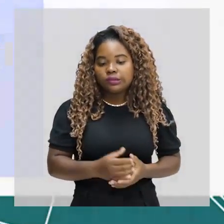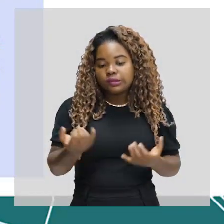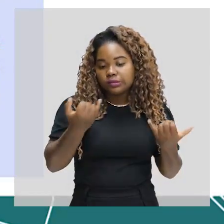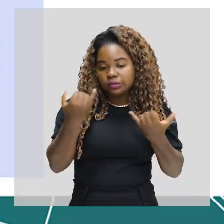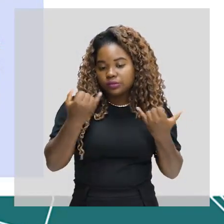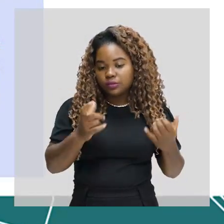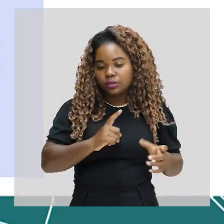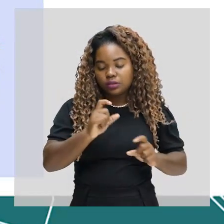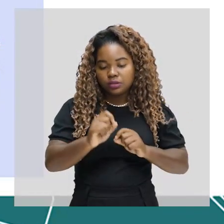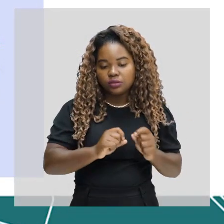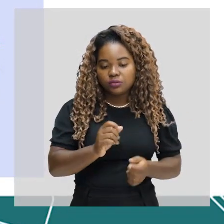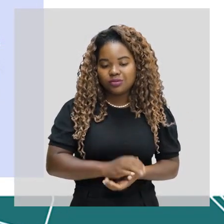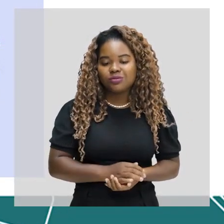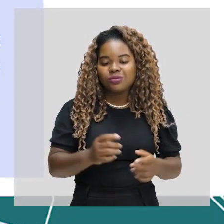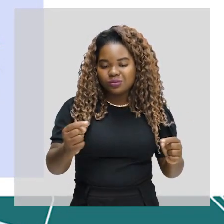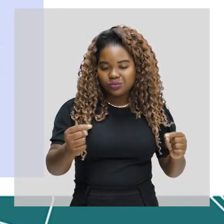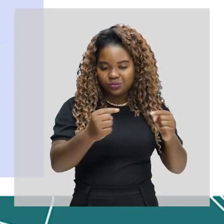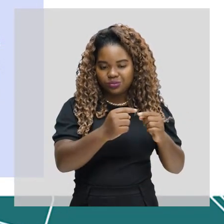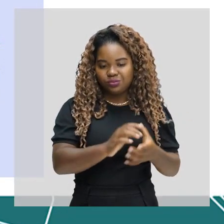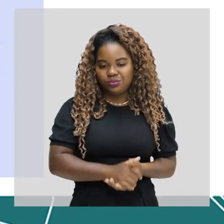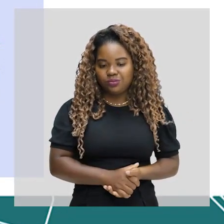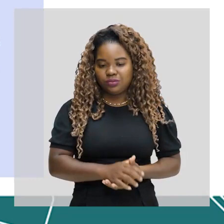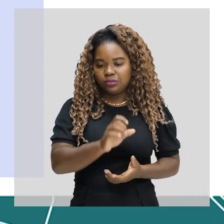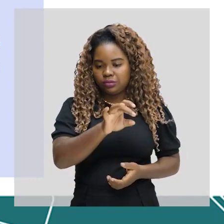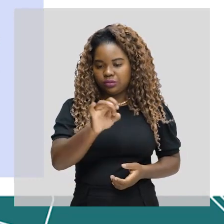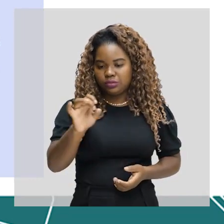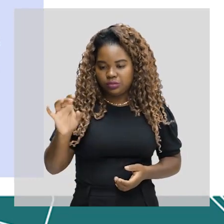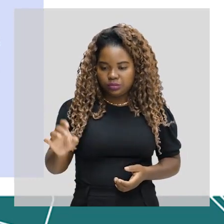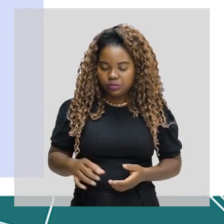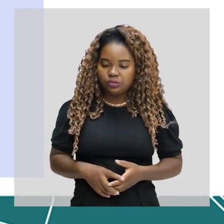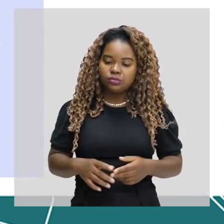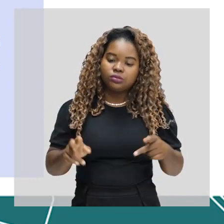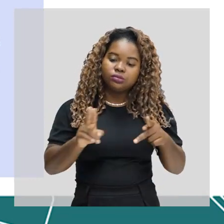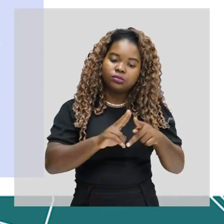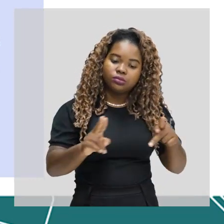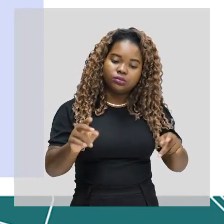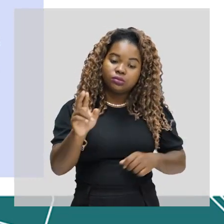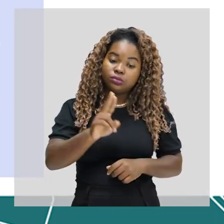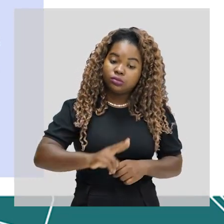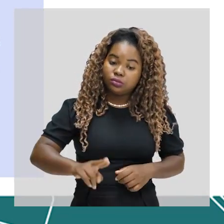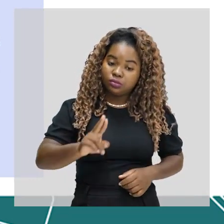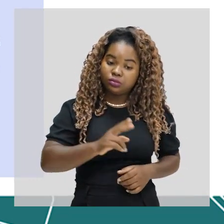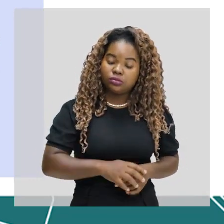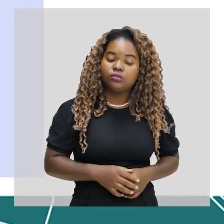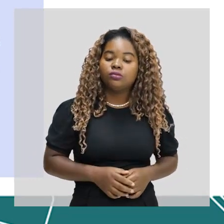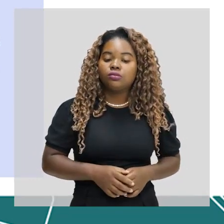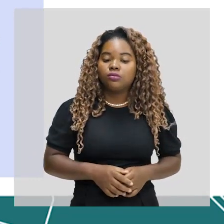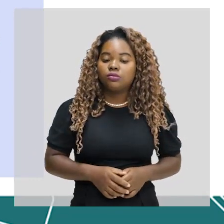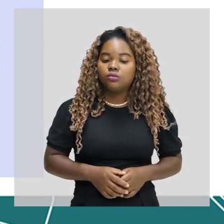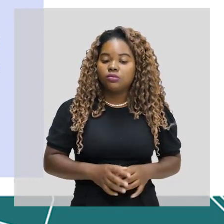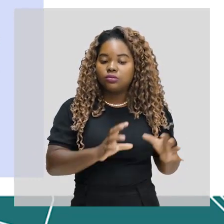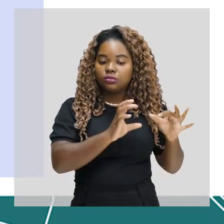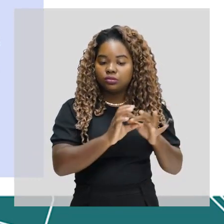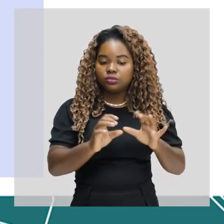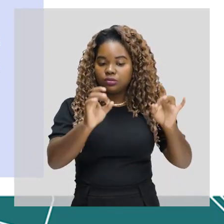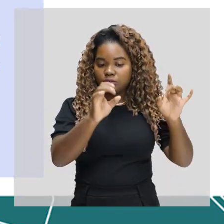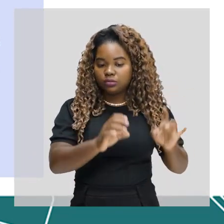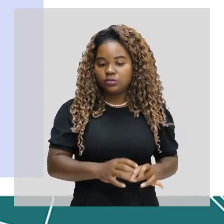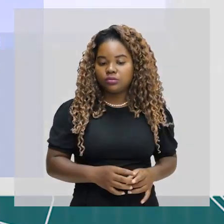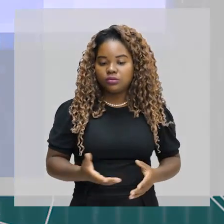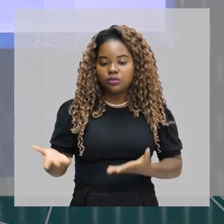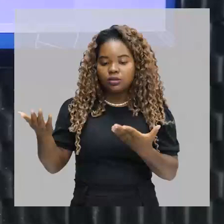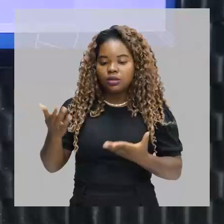crio a partir dessa combinação. Cada um desses pronomes é usado em situações específicas. Some, em